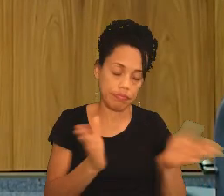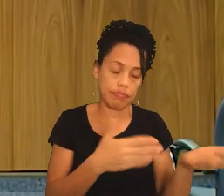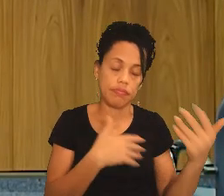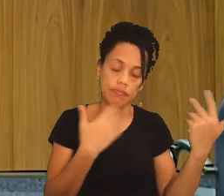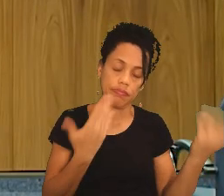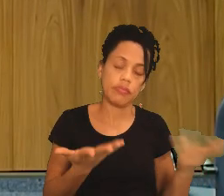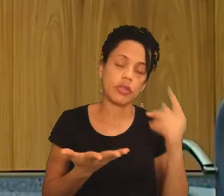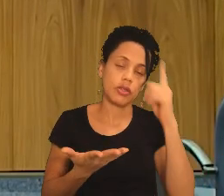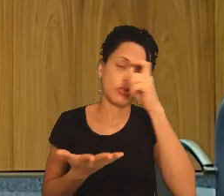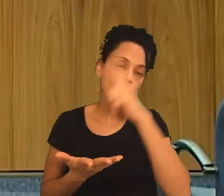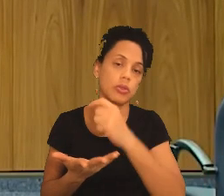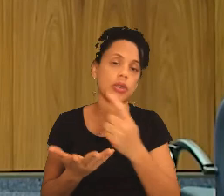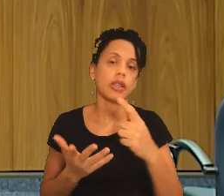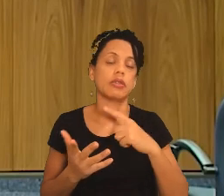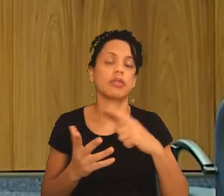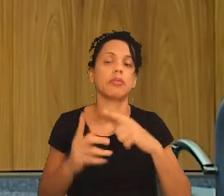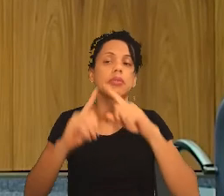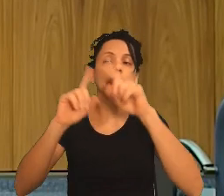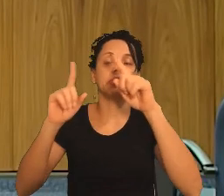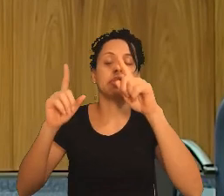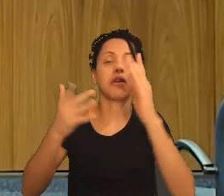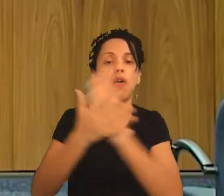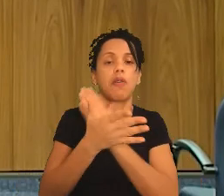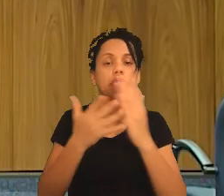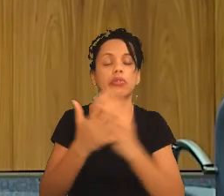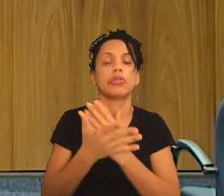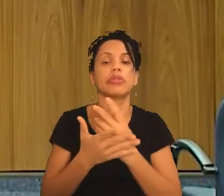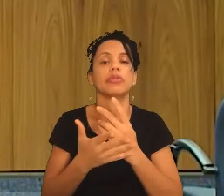docilidade, né, mas que gerava em situações limite de